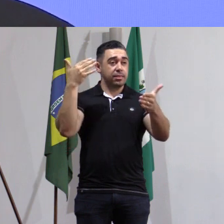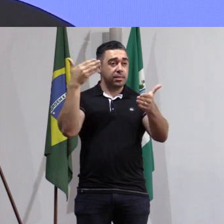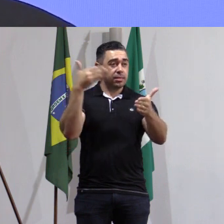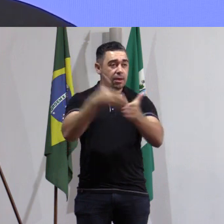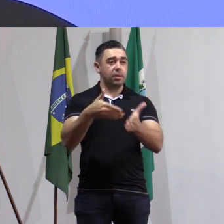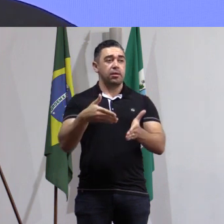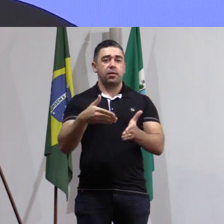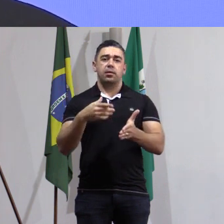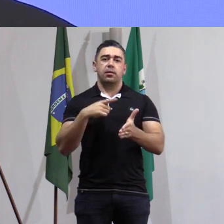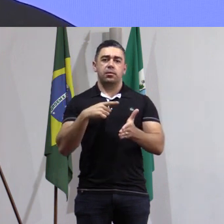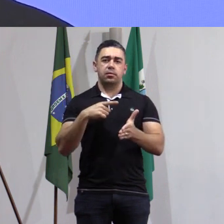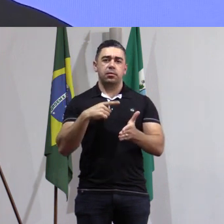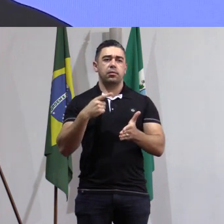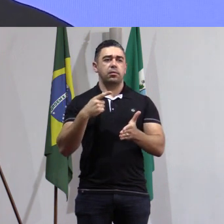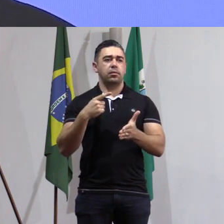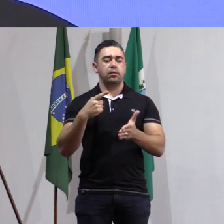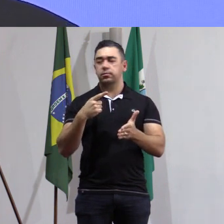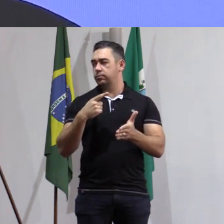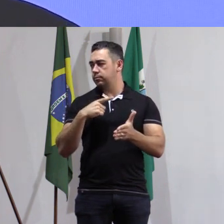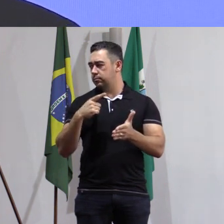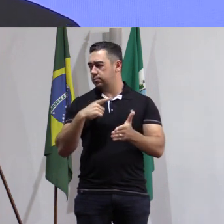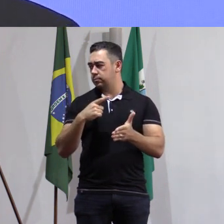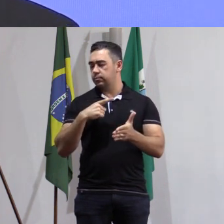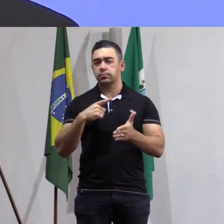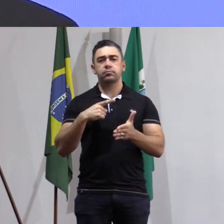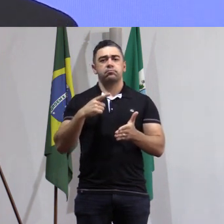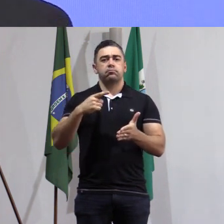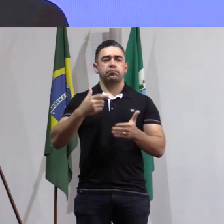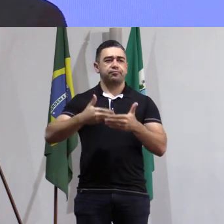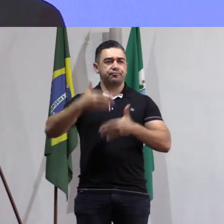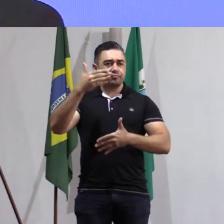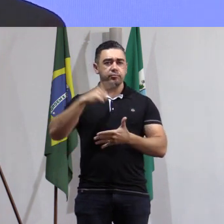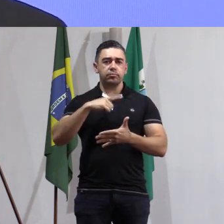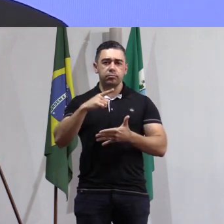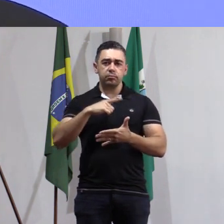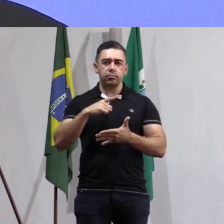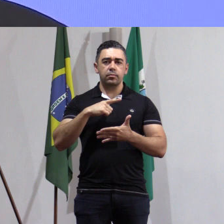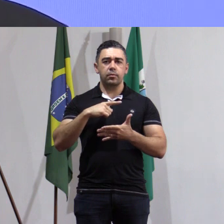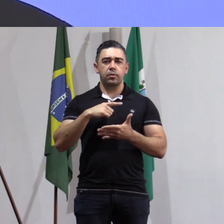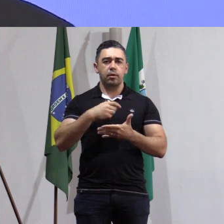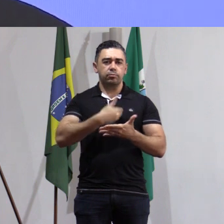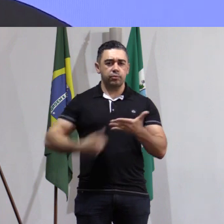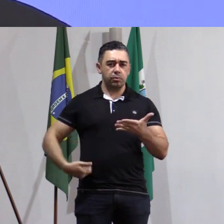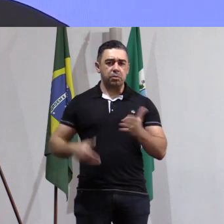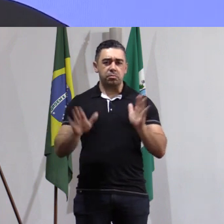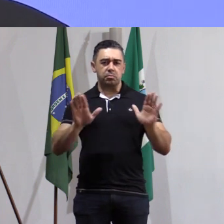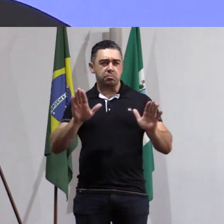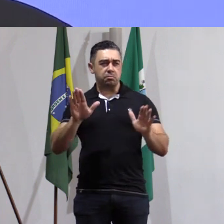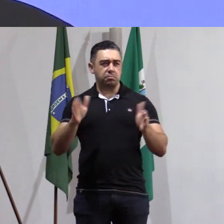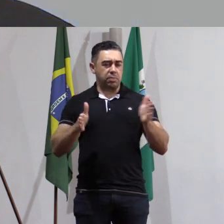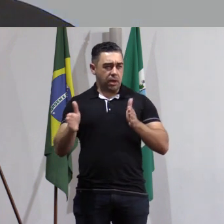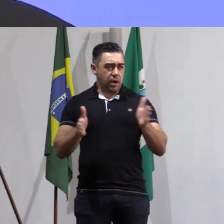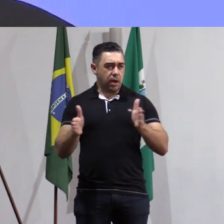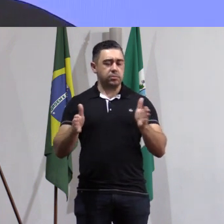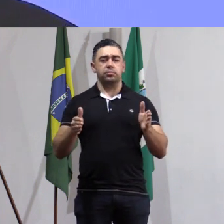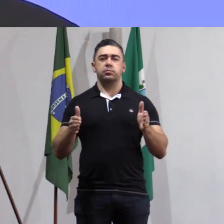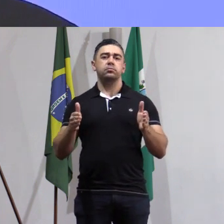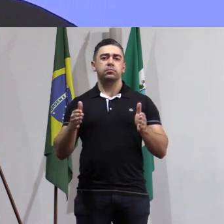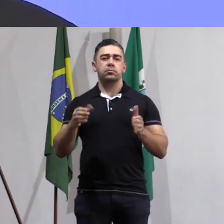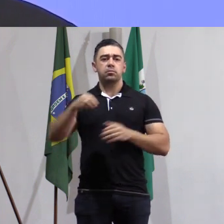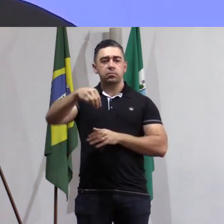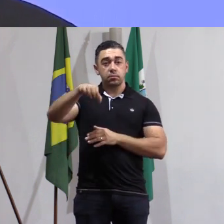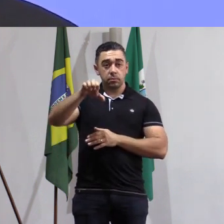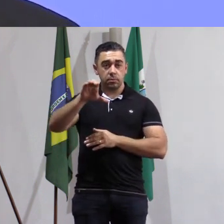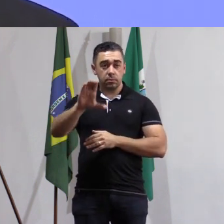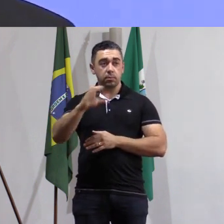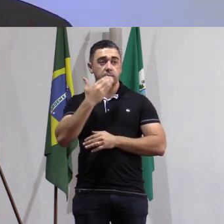da consulta pública, que foi estabelecido por um prazo pelo Ministério da Educação, nós